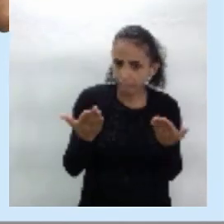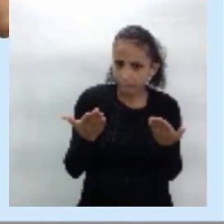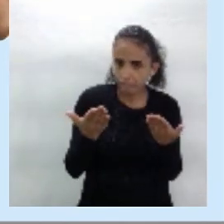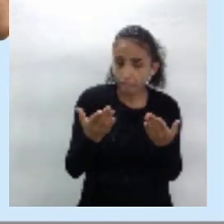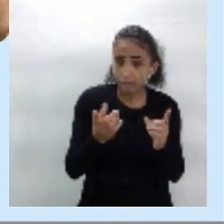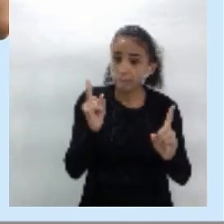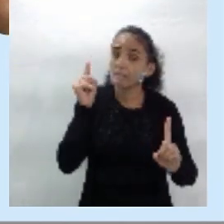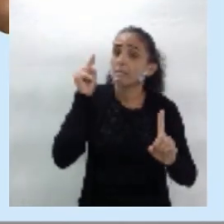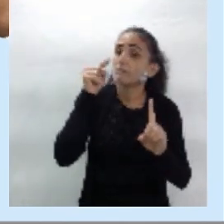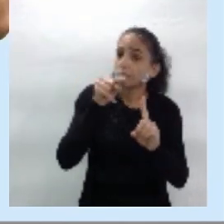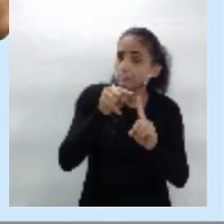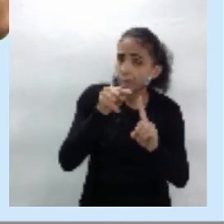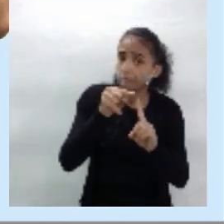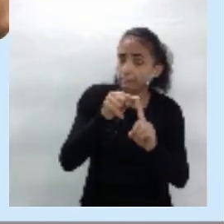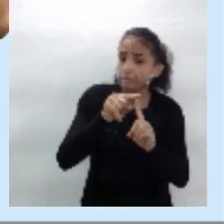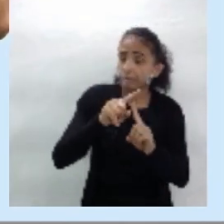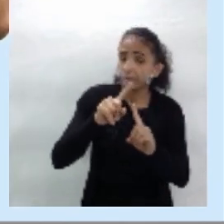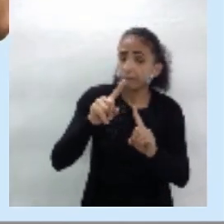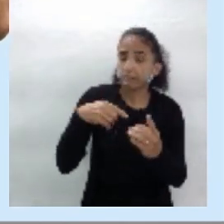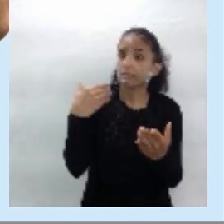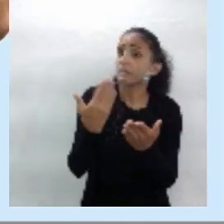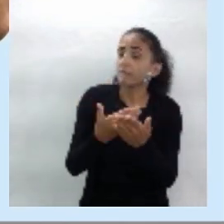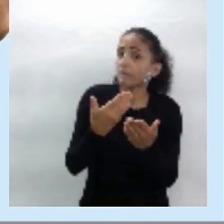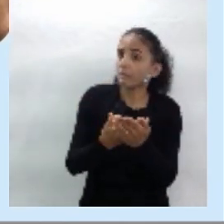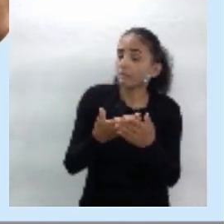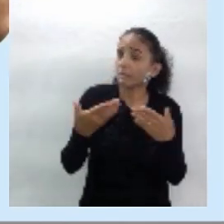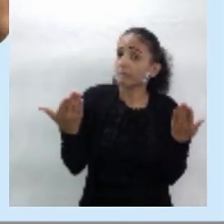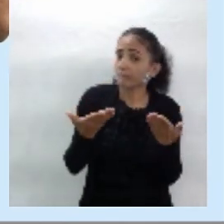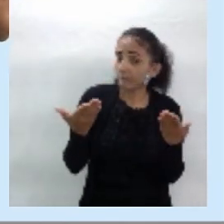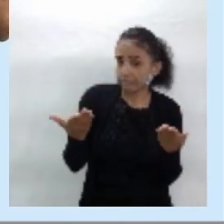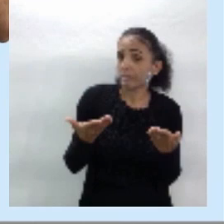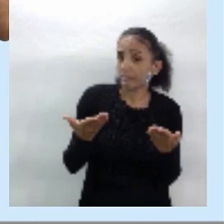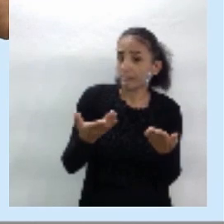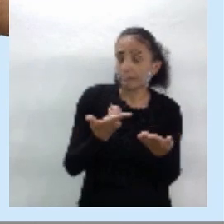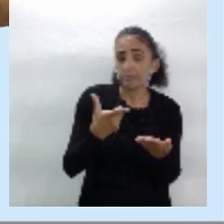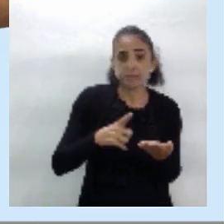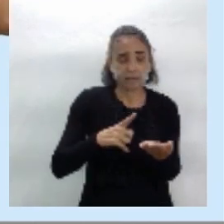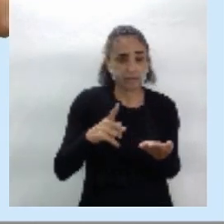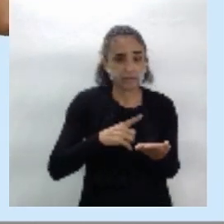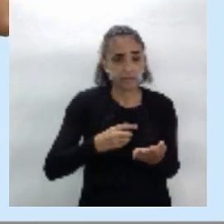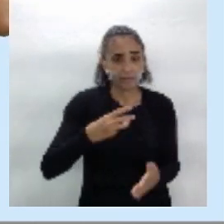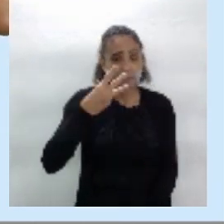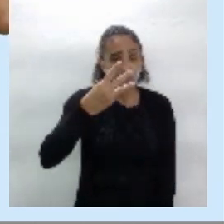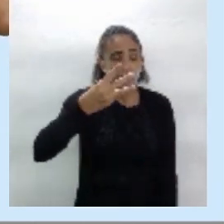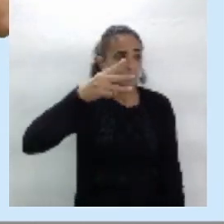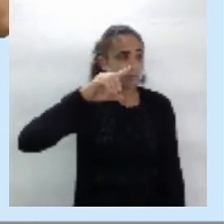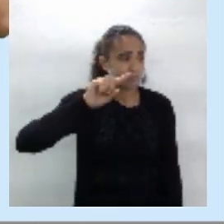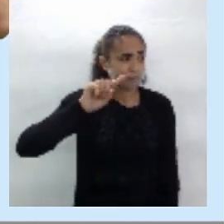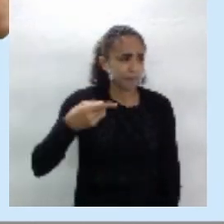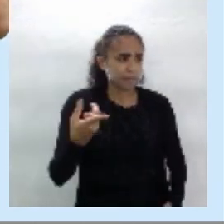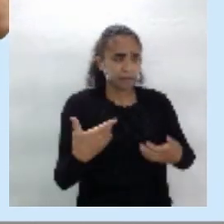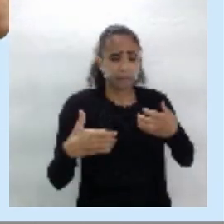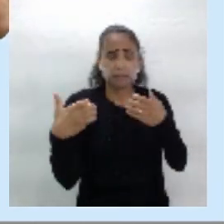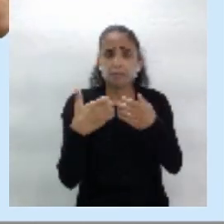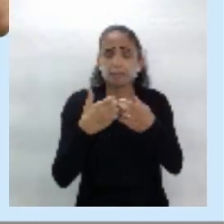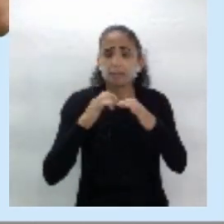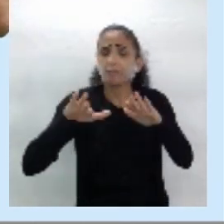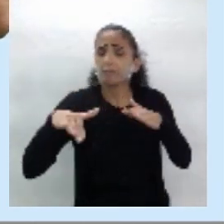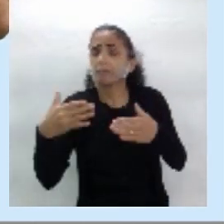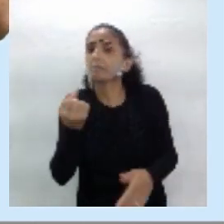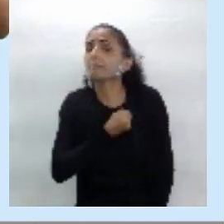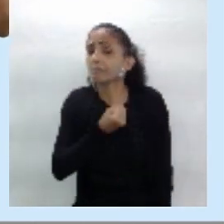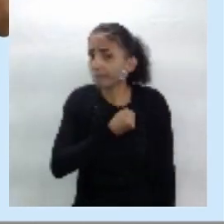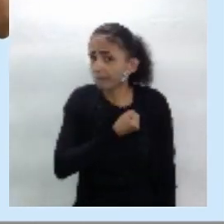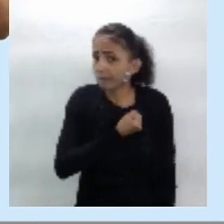o objetivo da nossa aula. Então, se nós temos aí 3.000, está mais perto de quem? Você